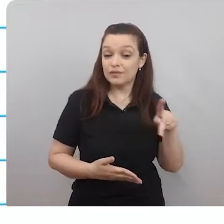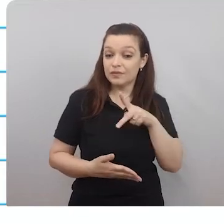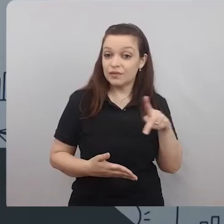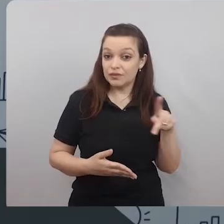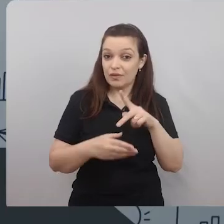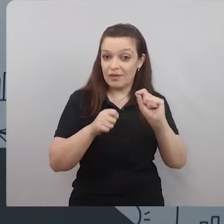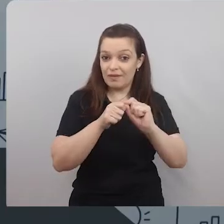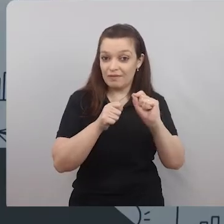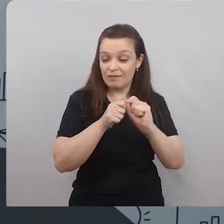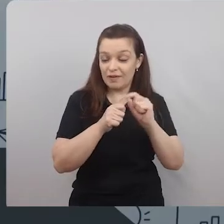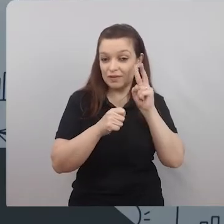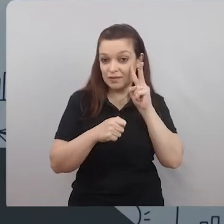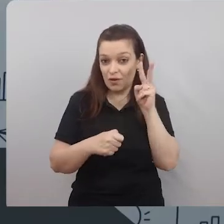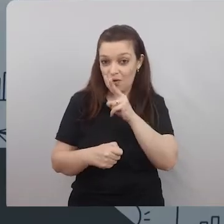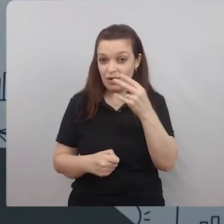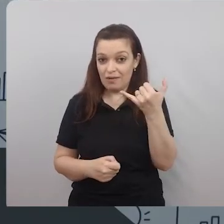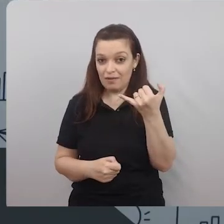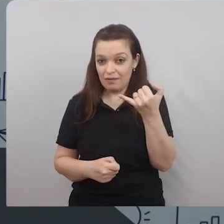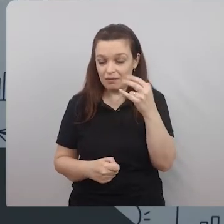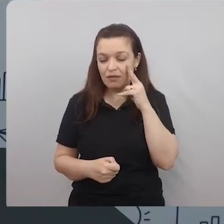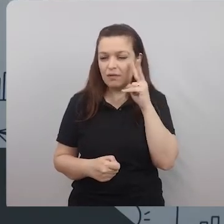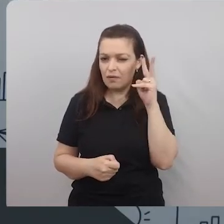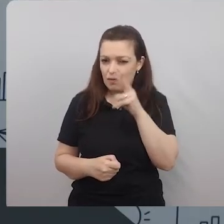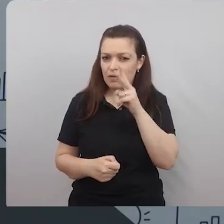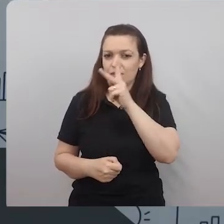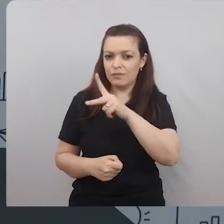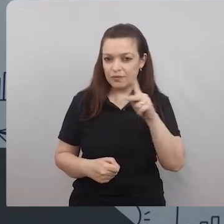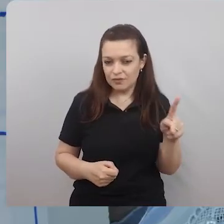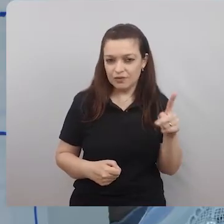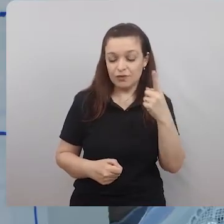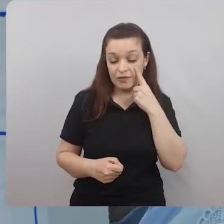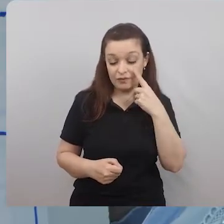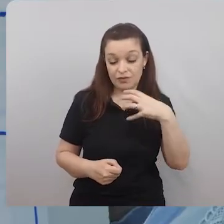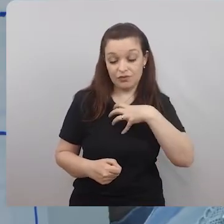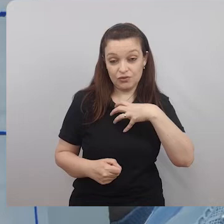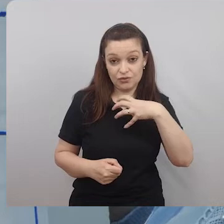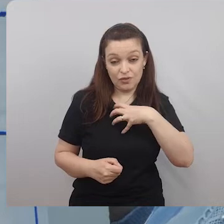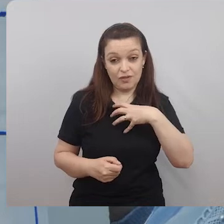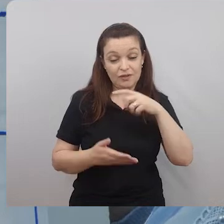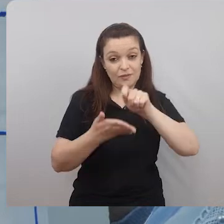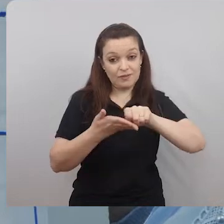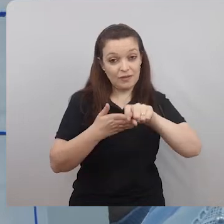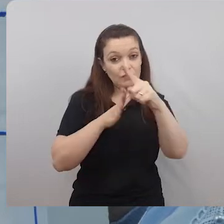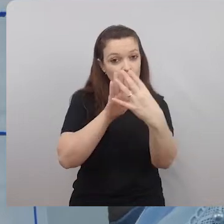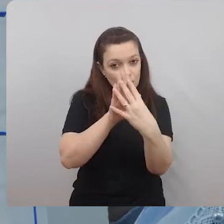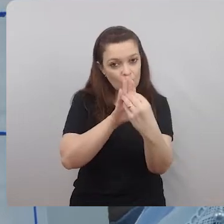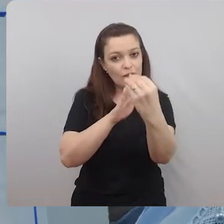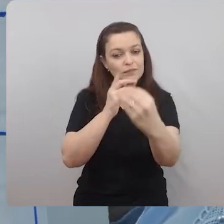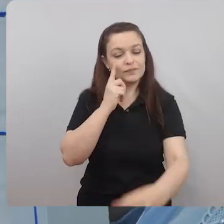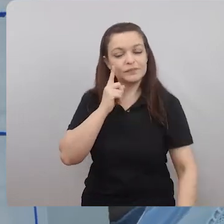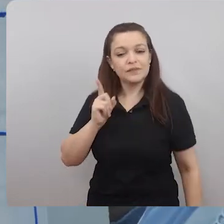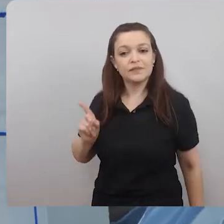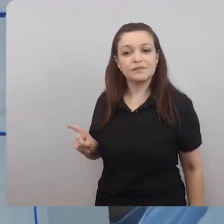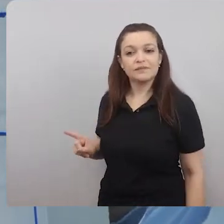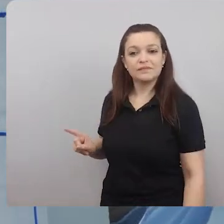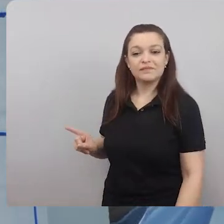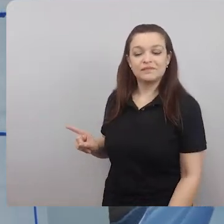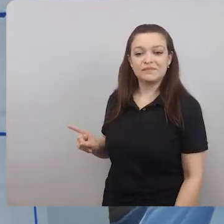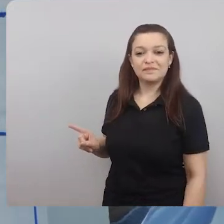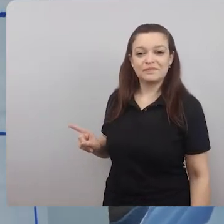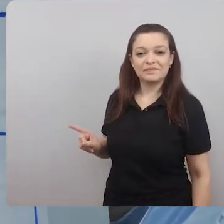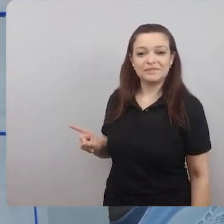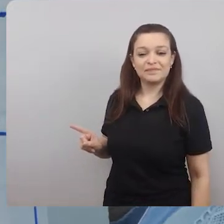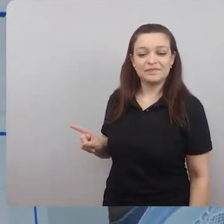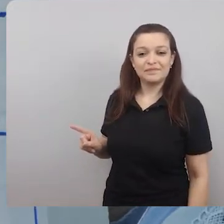letra mais um traço. Então, aqui. Eu começo aqui de cima agora a letra E. Eu vou